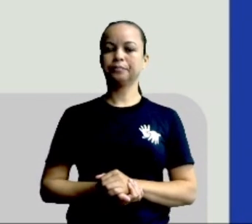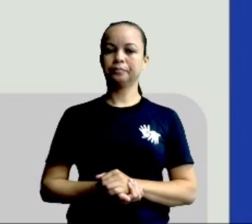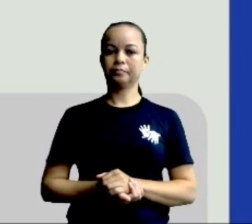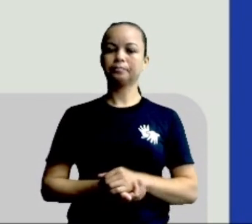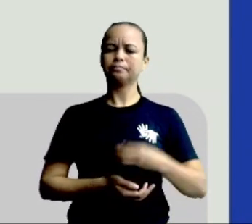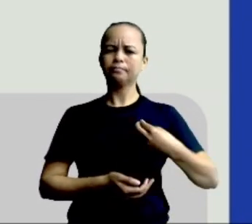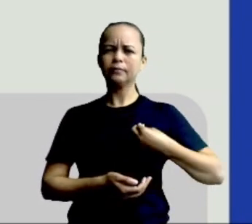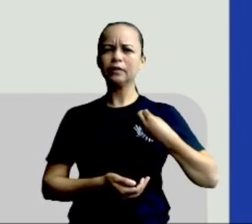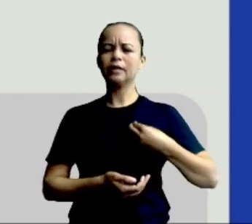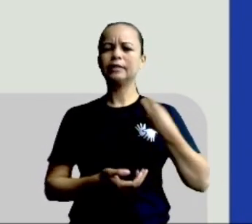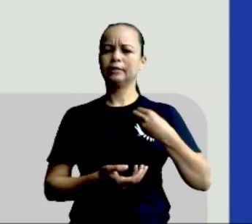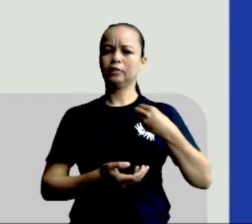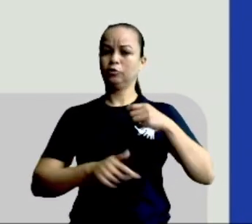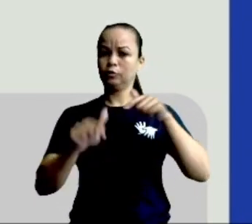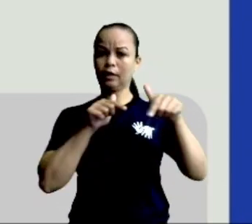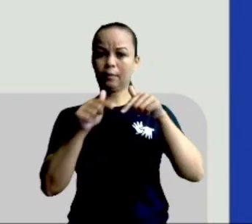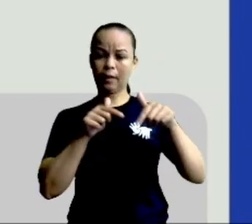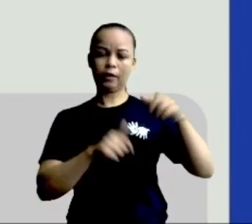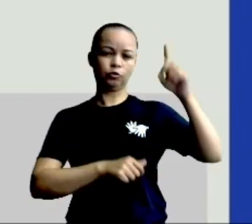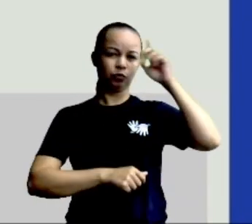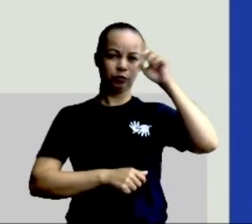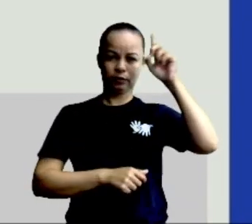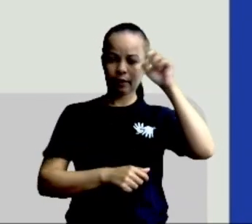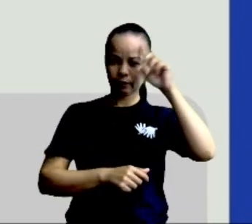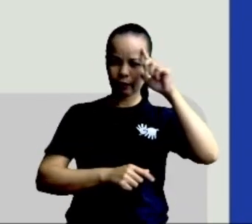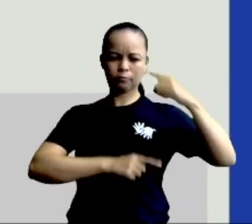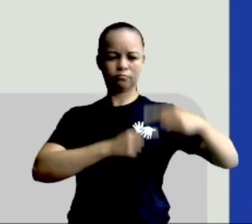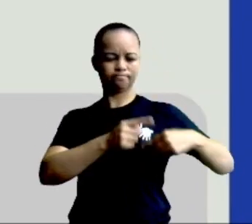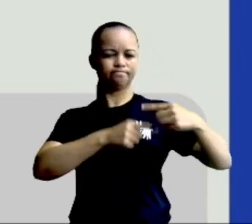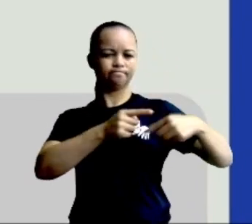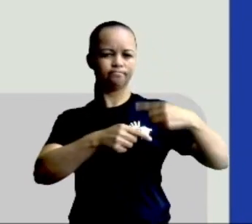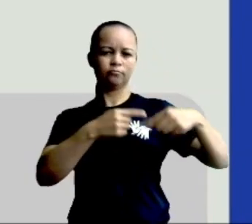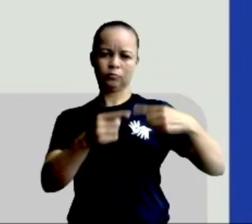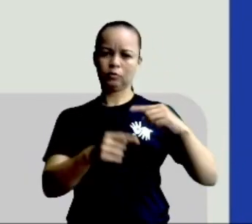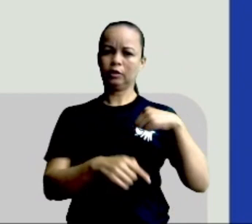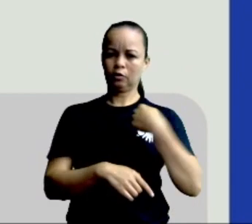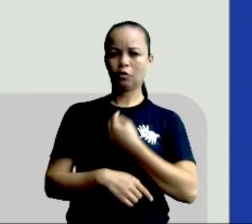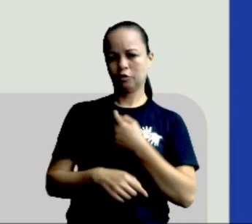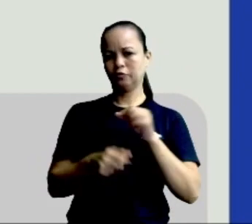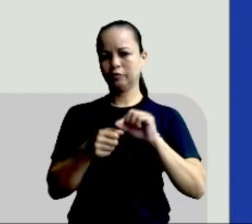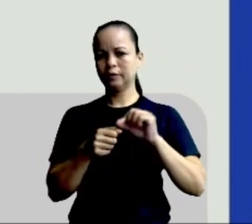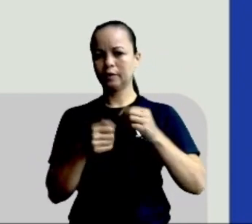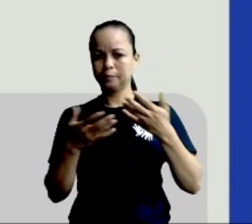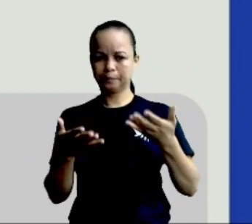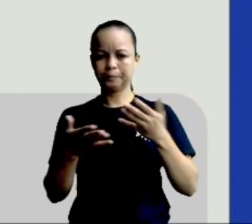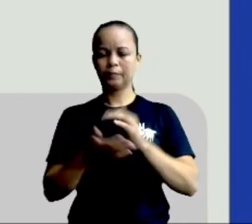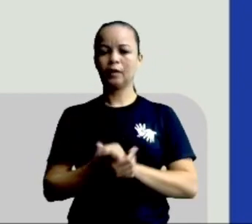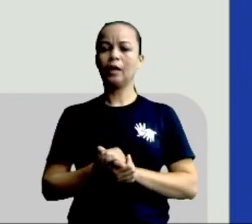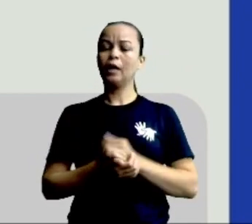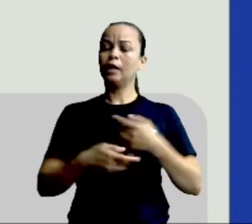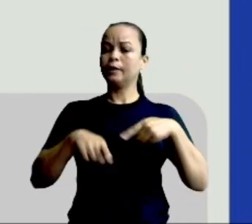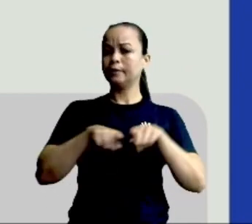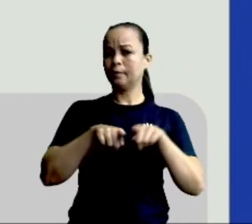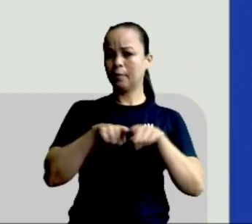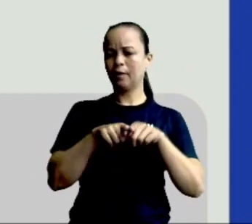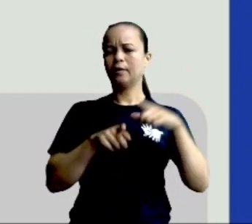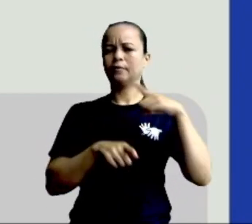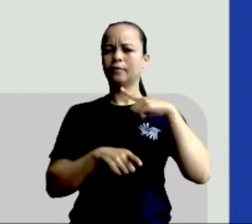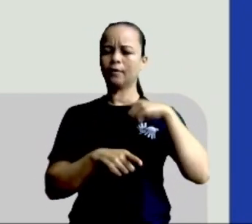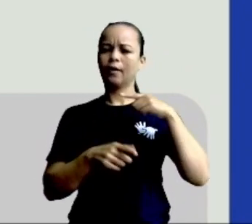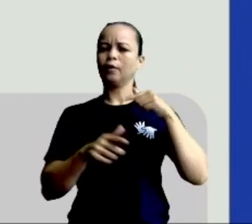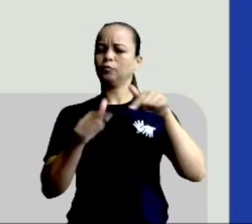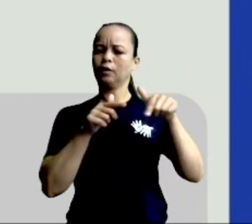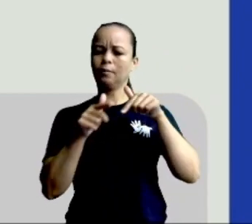existe o trabalho no cotidiano, que são as tarefas que a gente faz no nosso dia a dia, tá? Tem também o trabalho na física, que